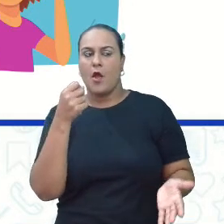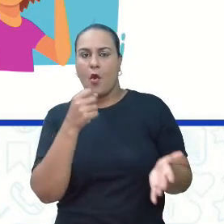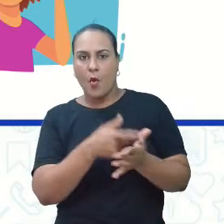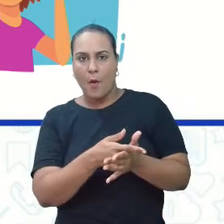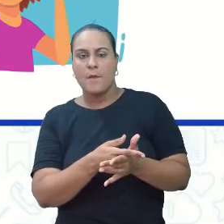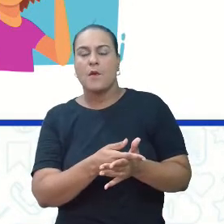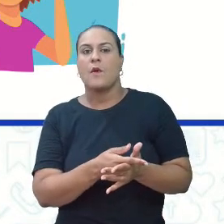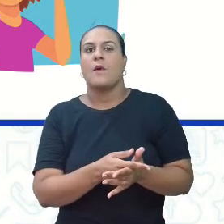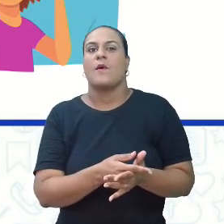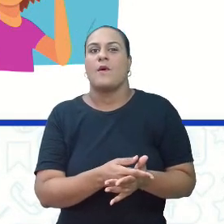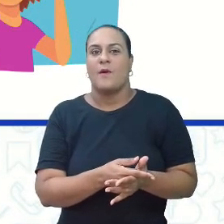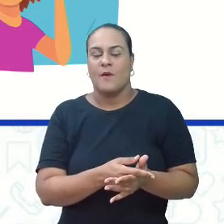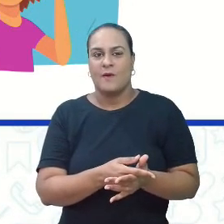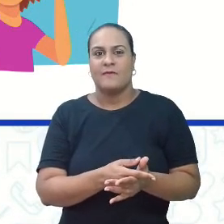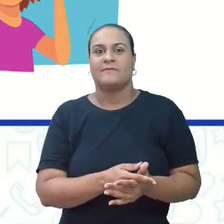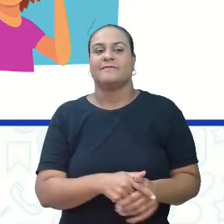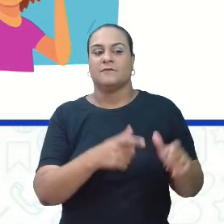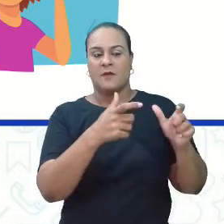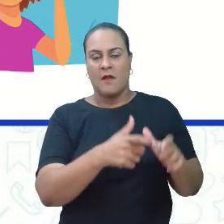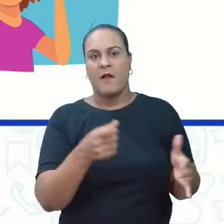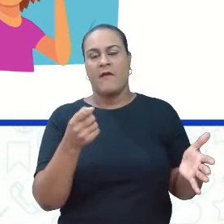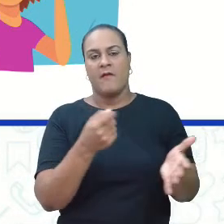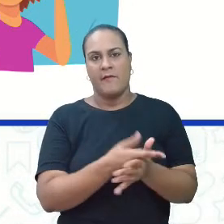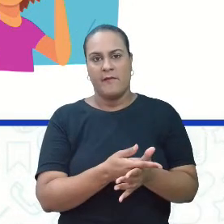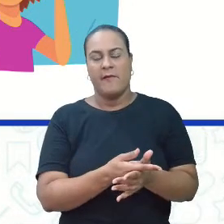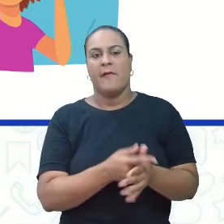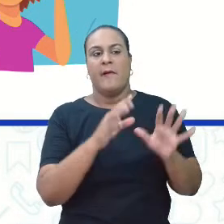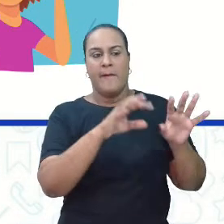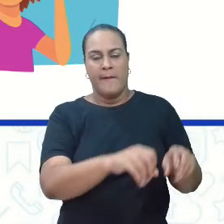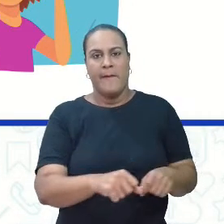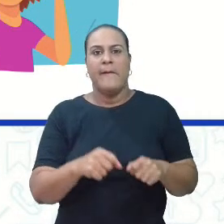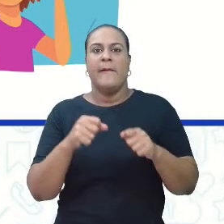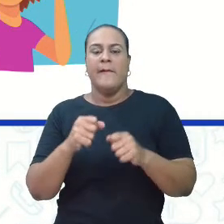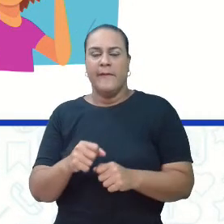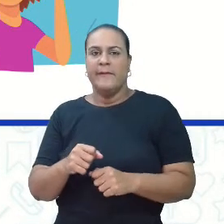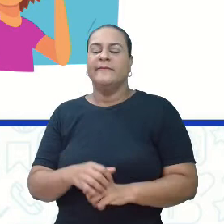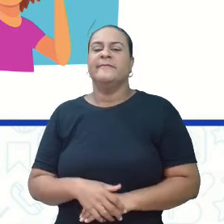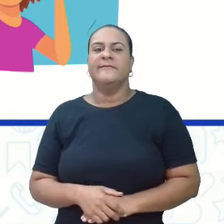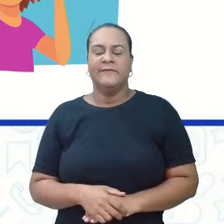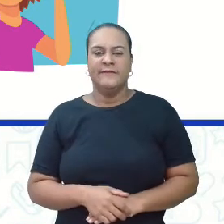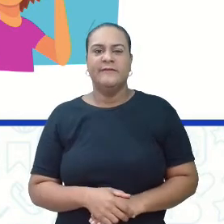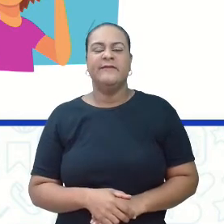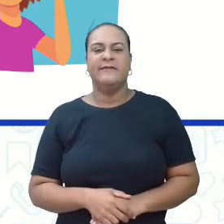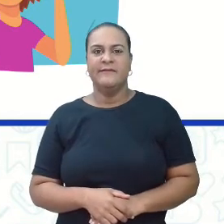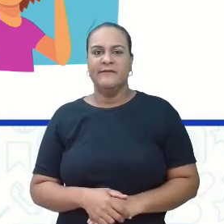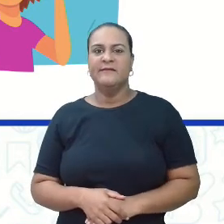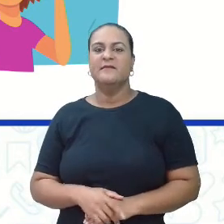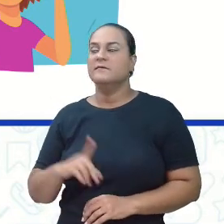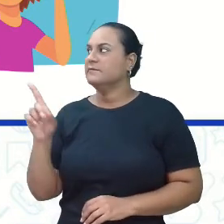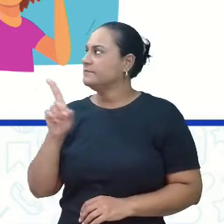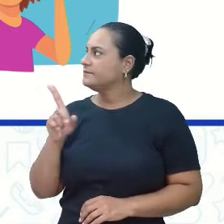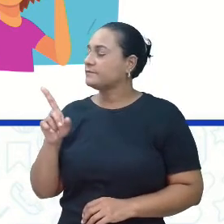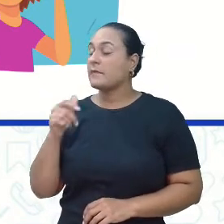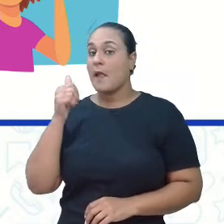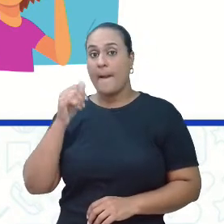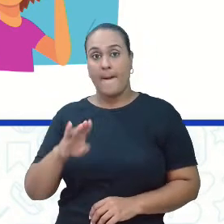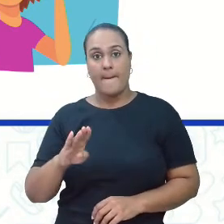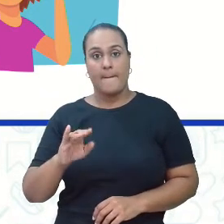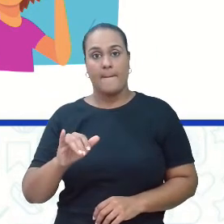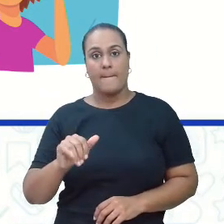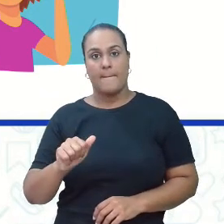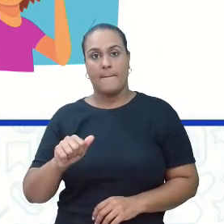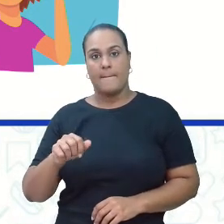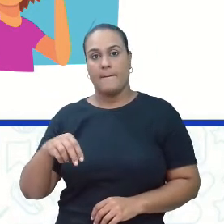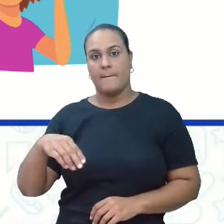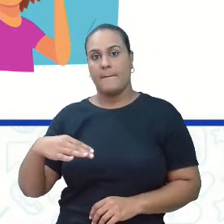né? Já foi no local e comprou o óculos, pegou o óculos, ou foi no postinho que também faz óculos. Ele vai colocar, então